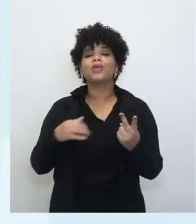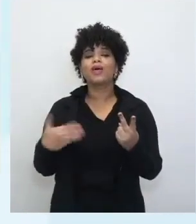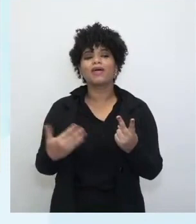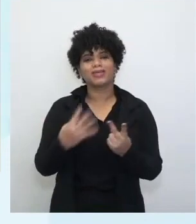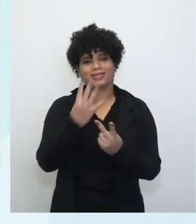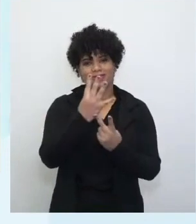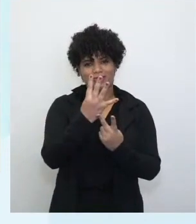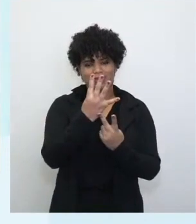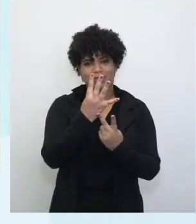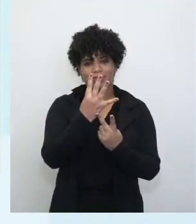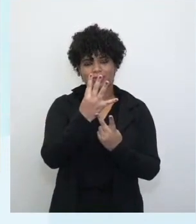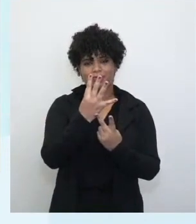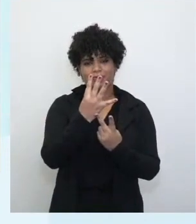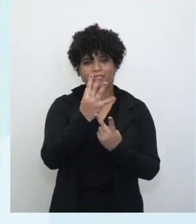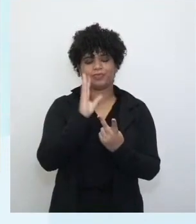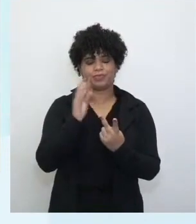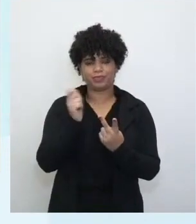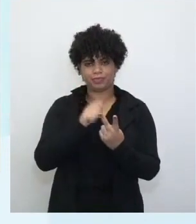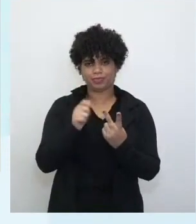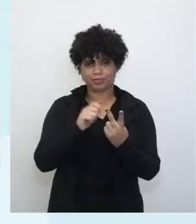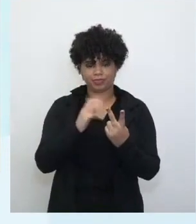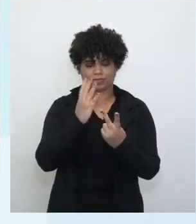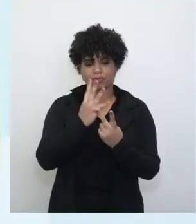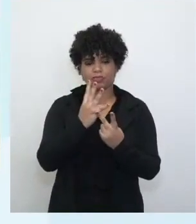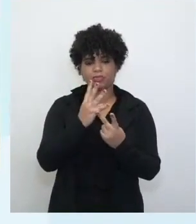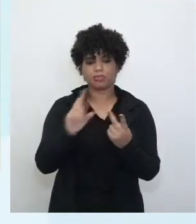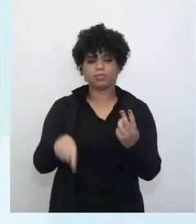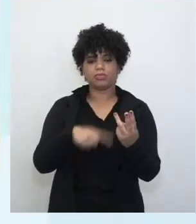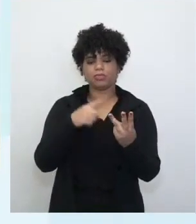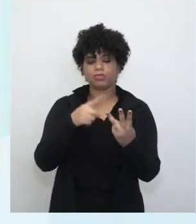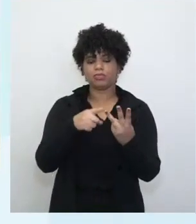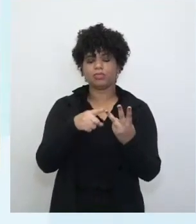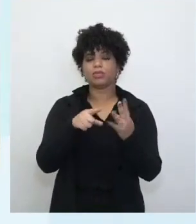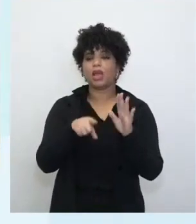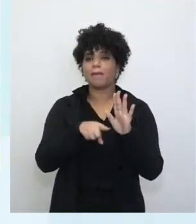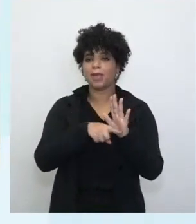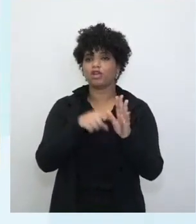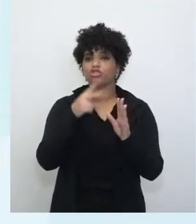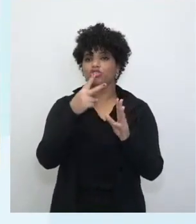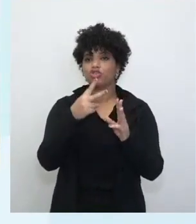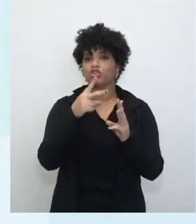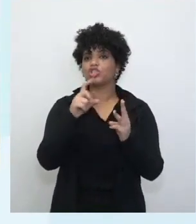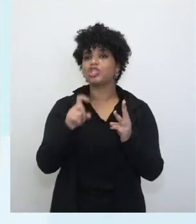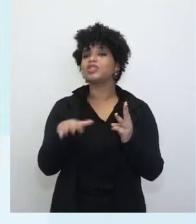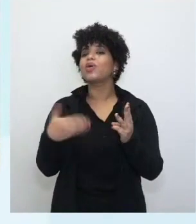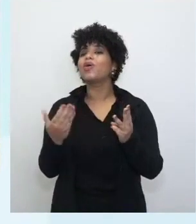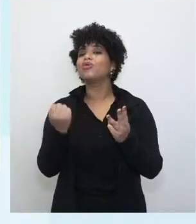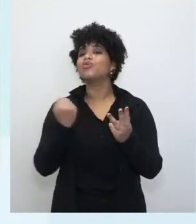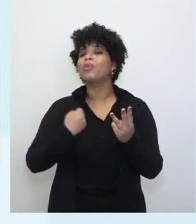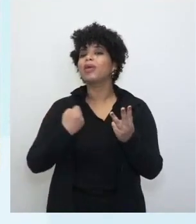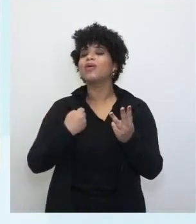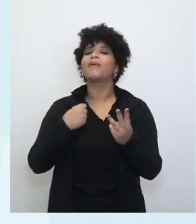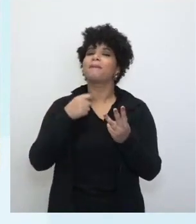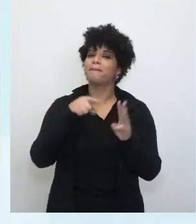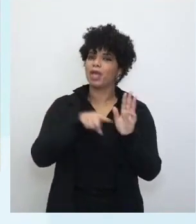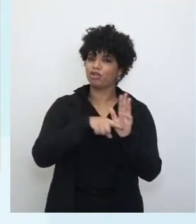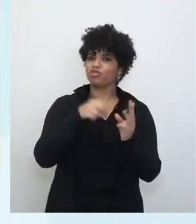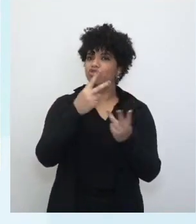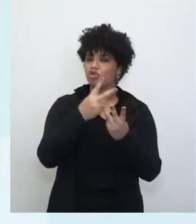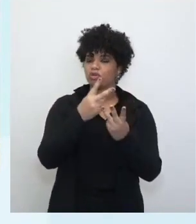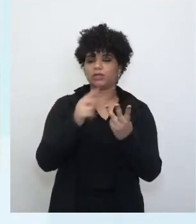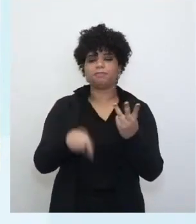4. Anotei aqui o 4. O meu próximo é o menos 2x, então o coeficiente é menos 2. E meu